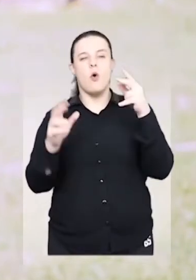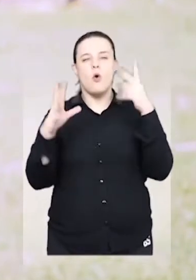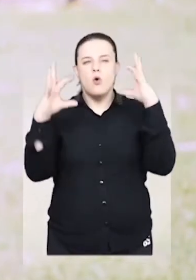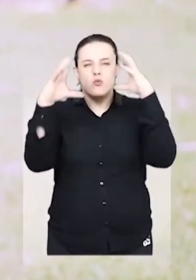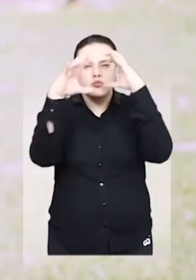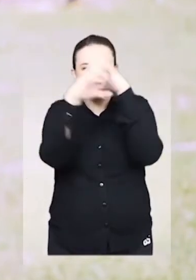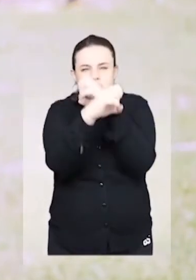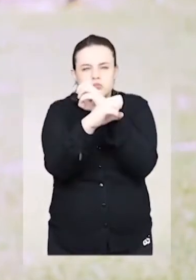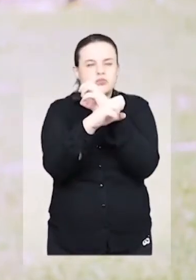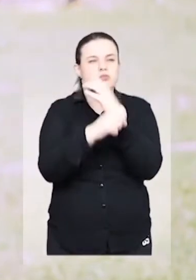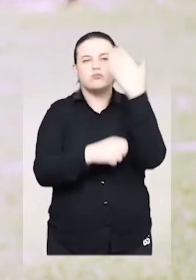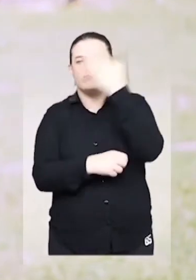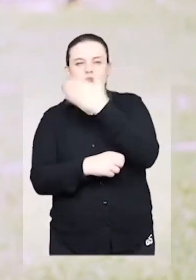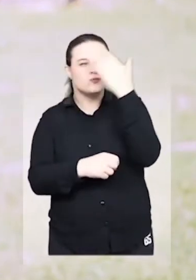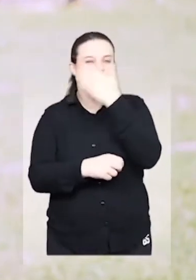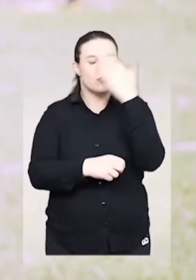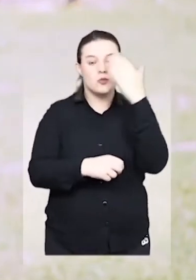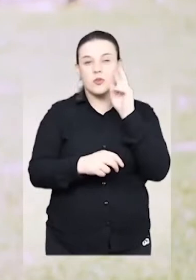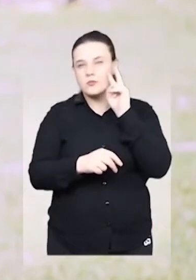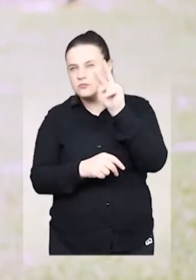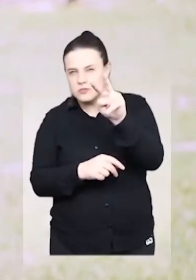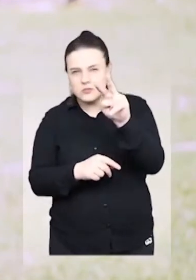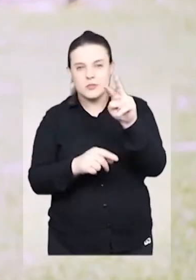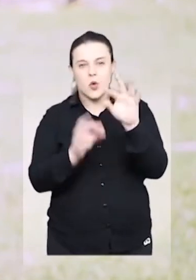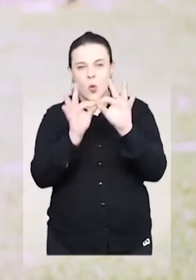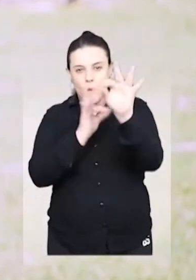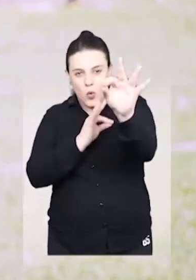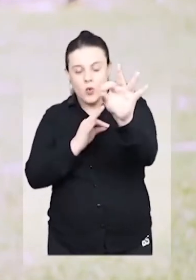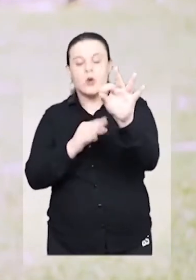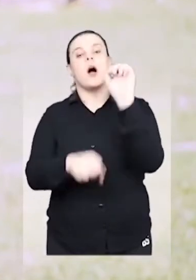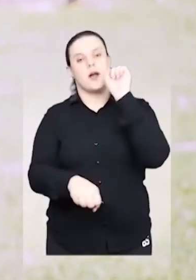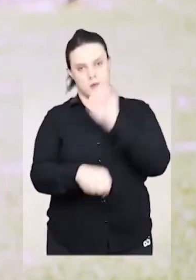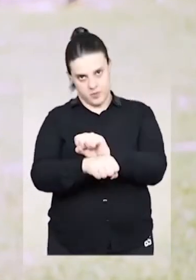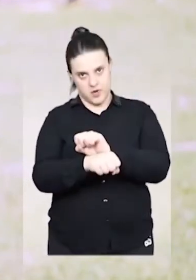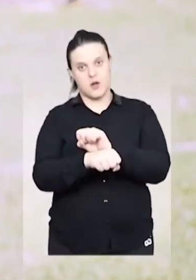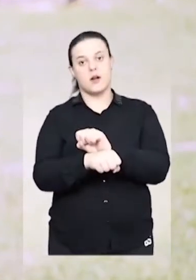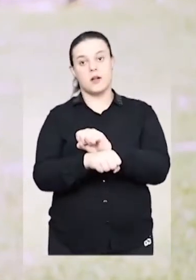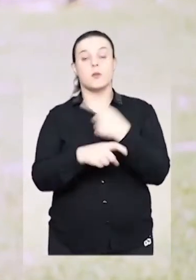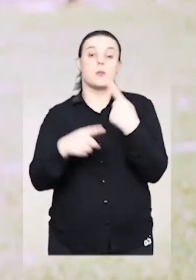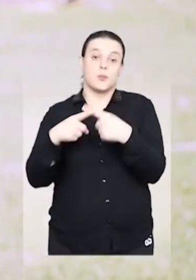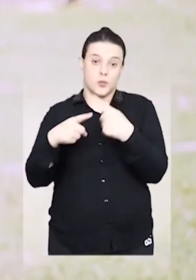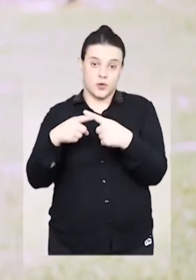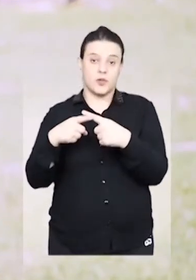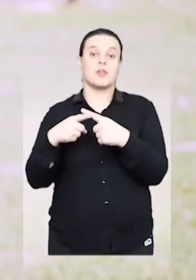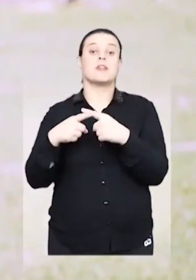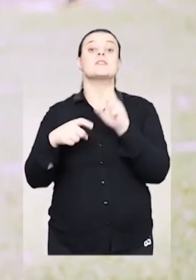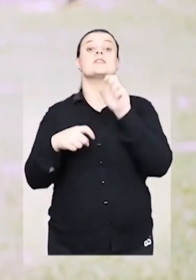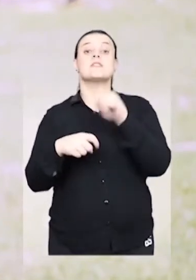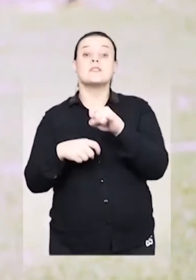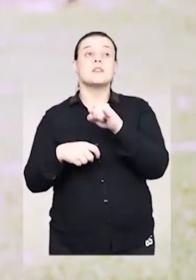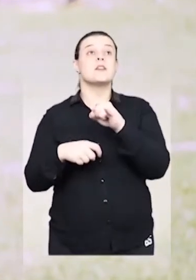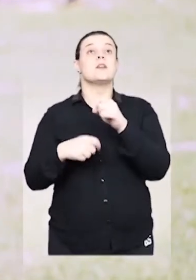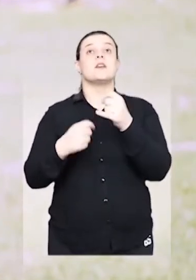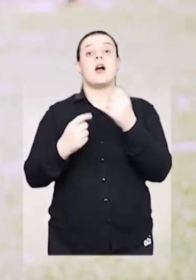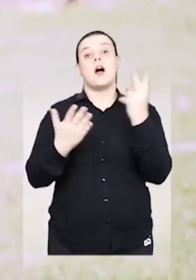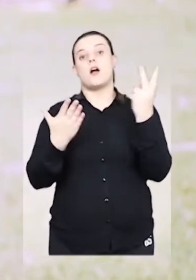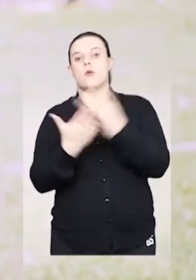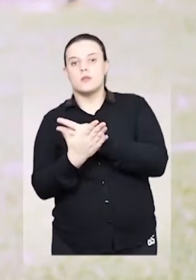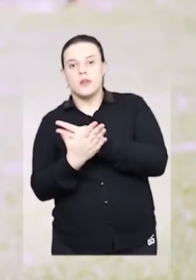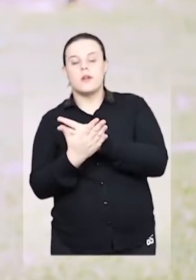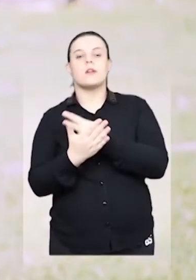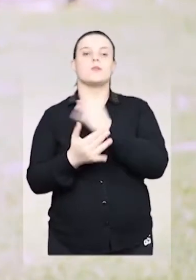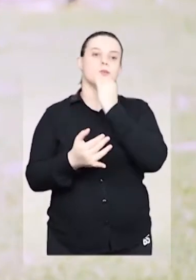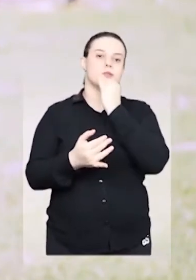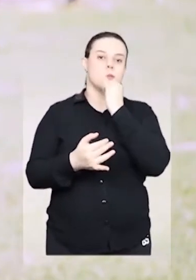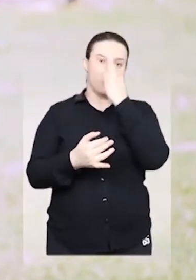visibilidade está totalmente comprometida, eu não consigo enxergar o alvo. Para-se a prova pelo fato de, se acontecer